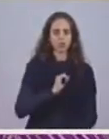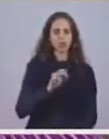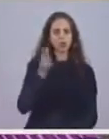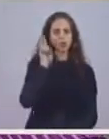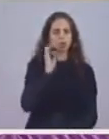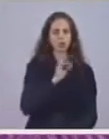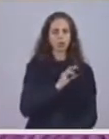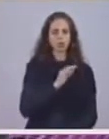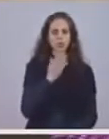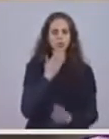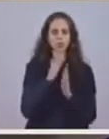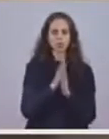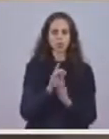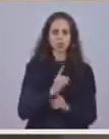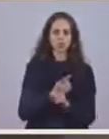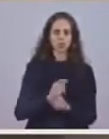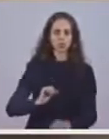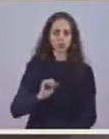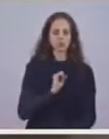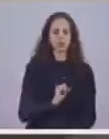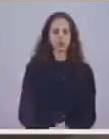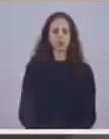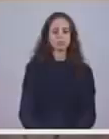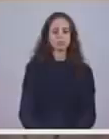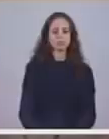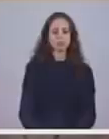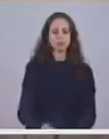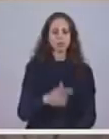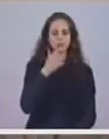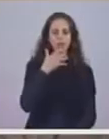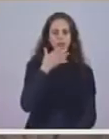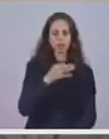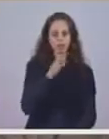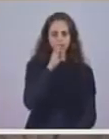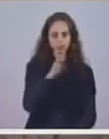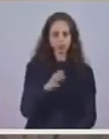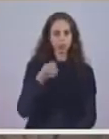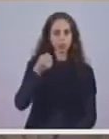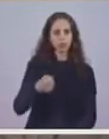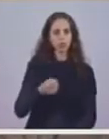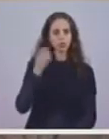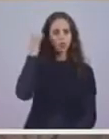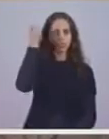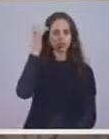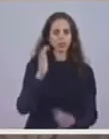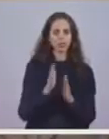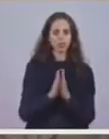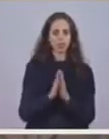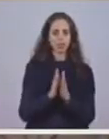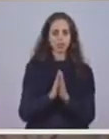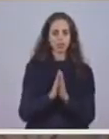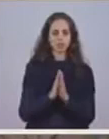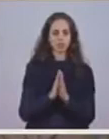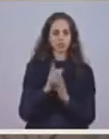Ouvi, Senhor, as nossas súplicas. Pelos fiéis e pelos pastores da Santa Igreja, para